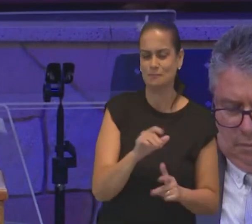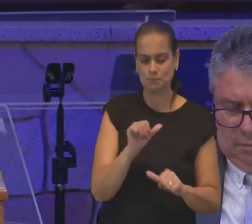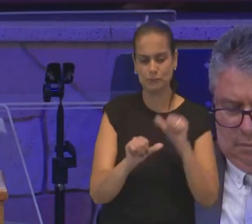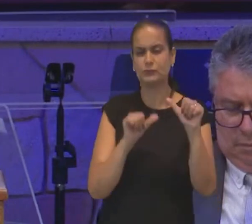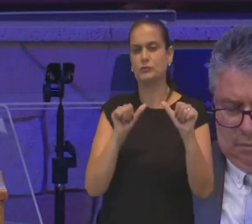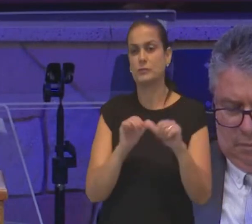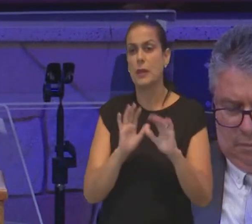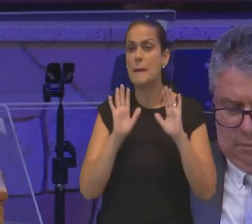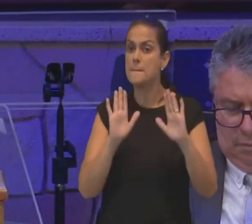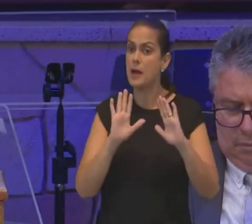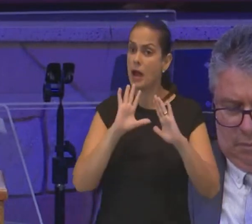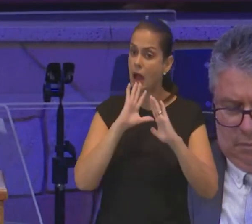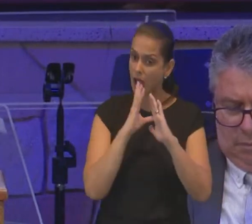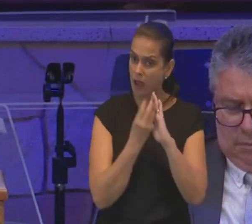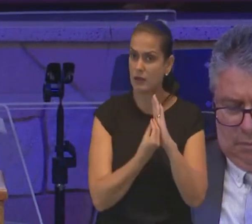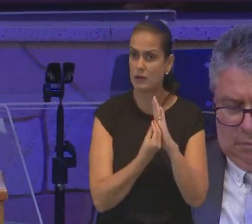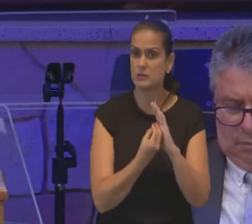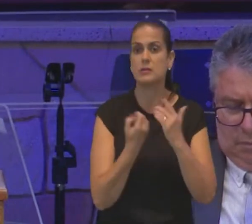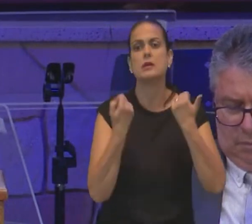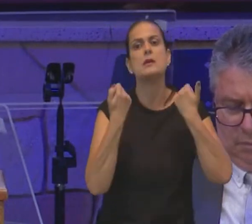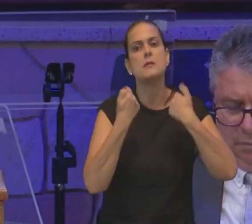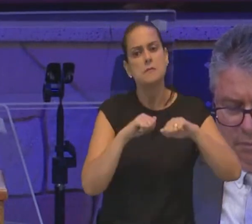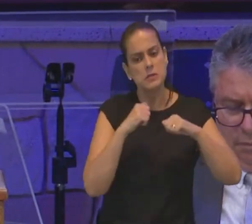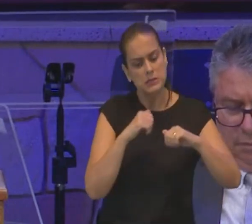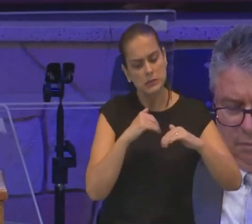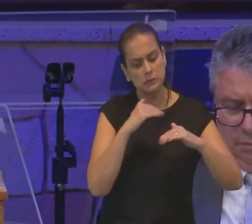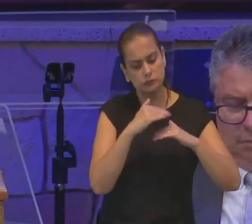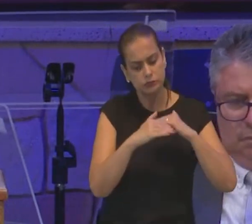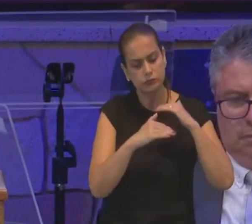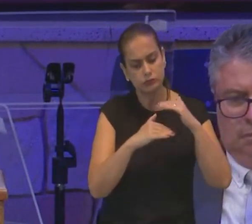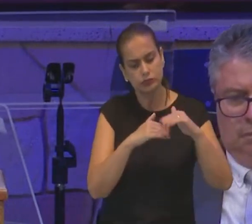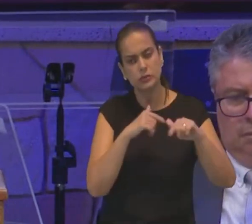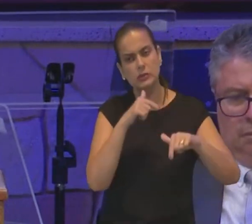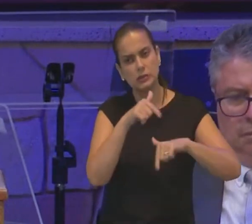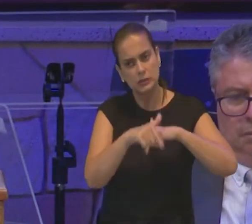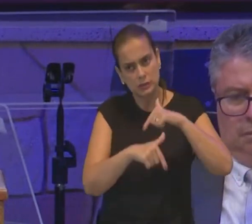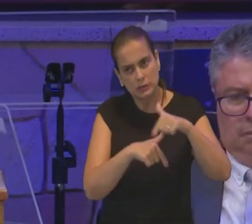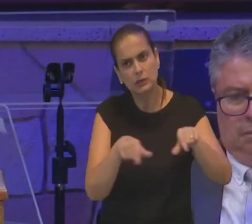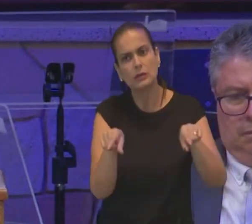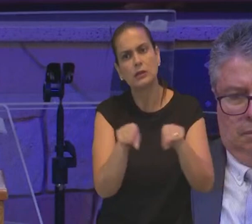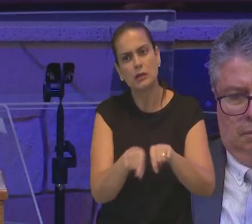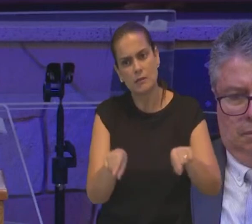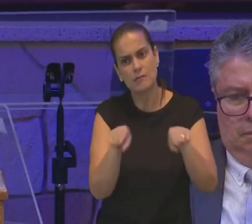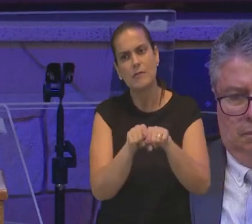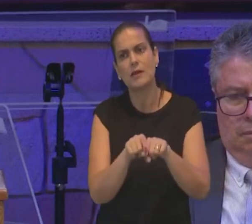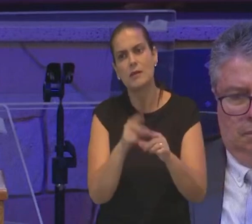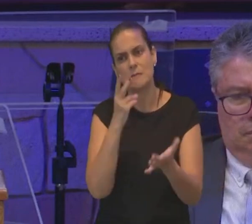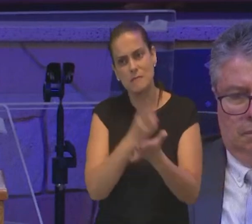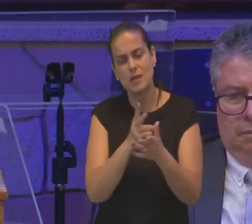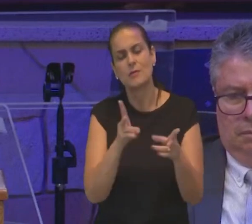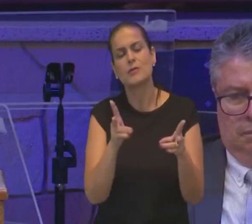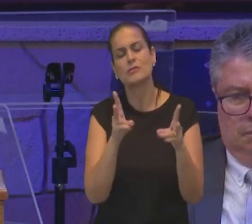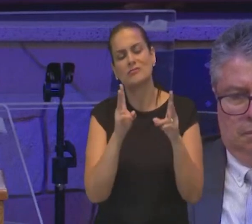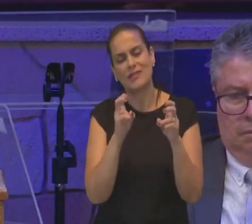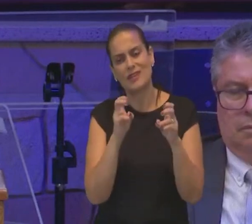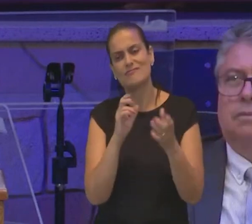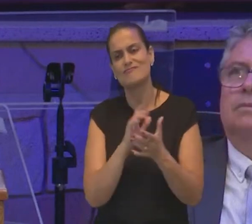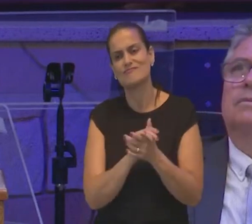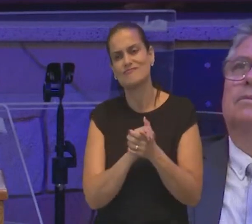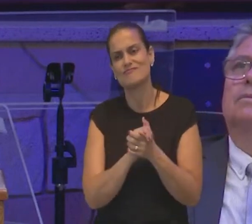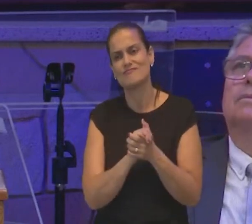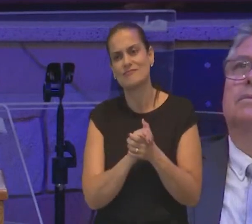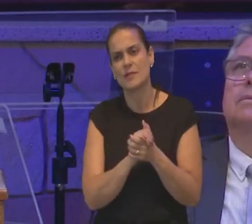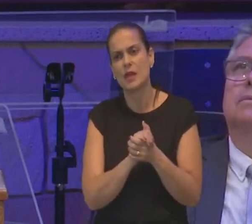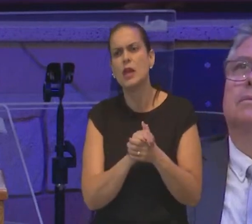Mas a igreja, meus irmãos, ela precisa ser trabalhada nesse quesito, de receber esse